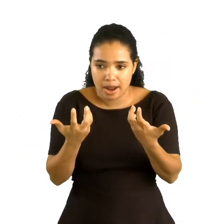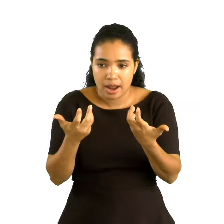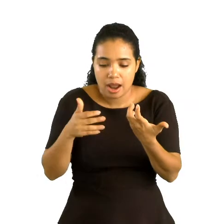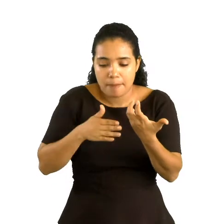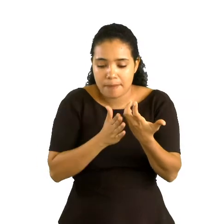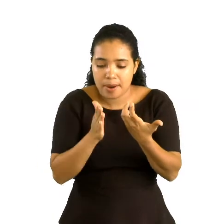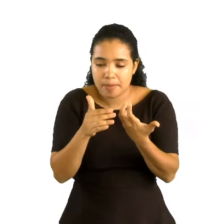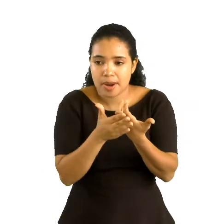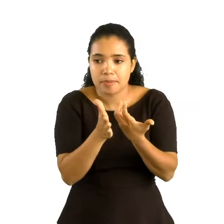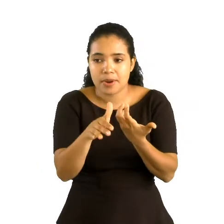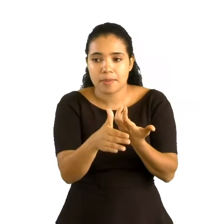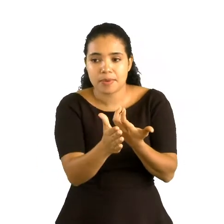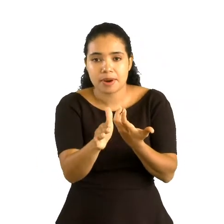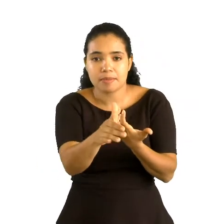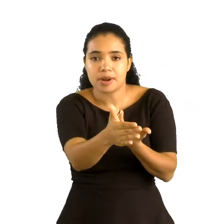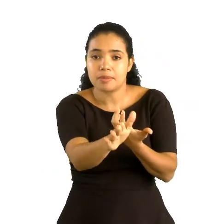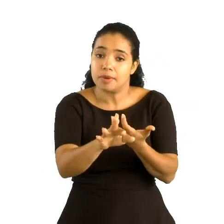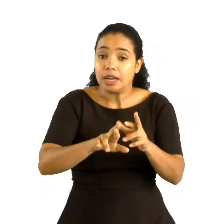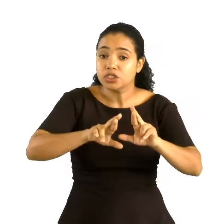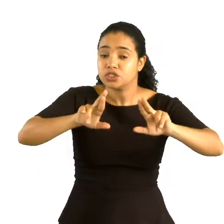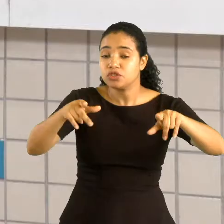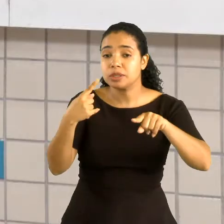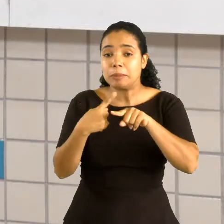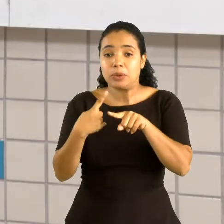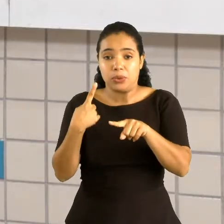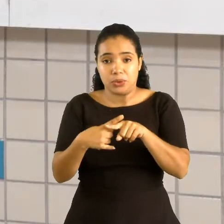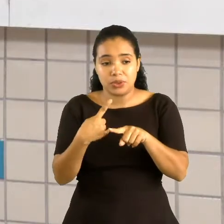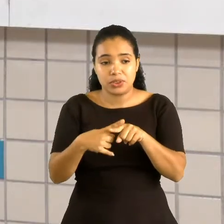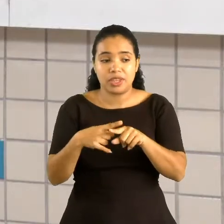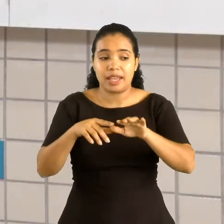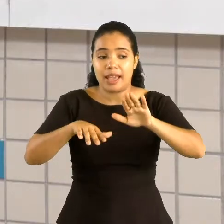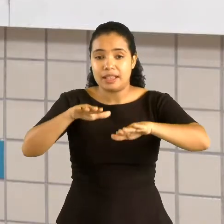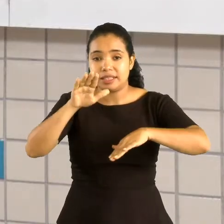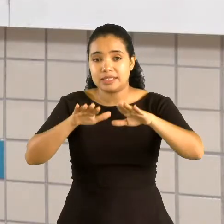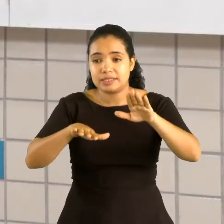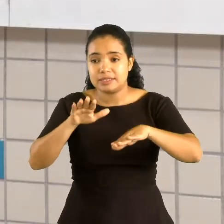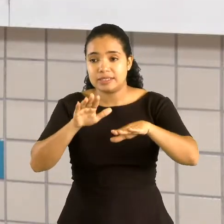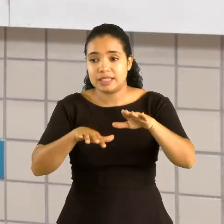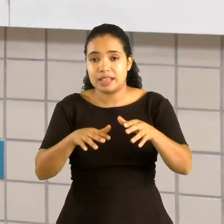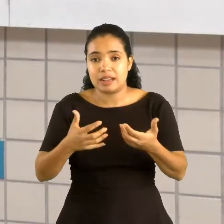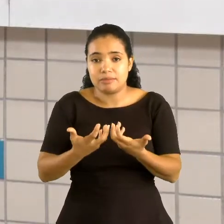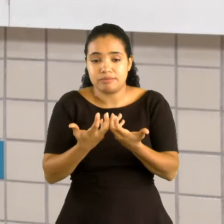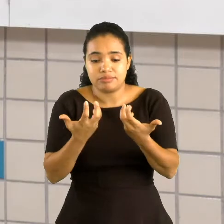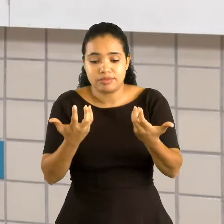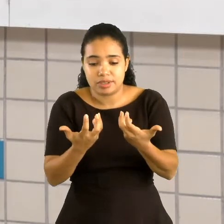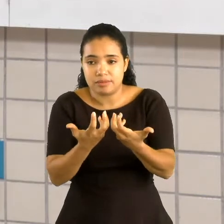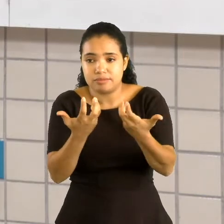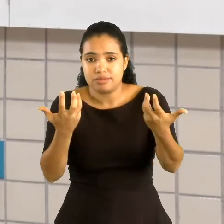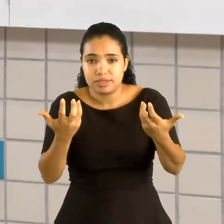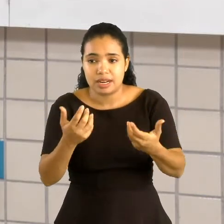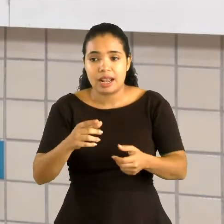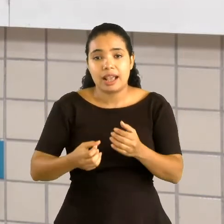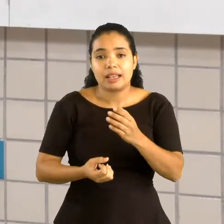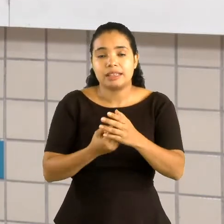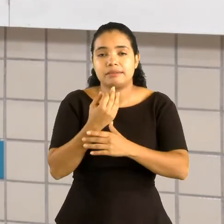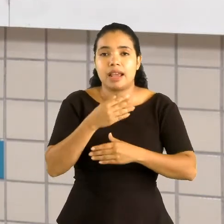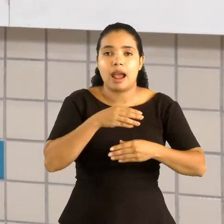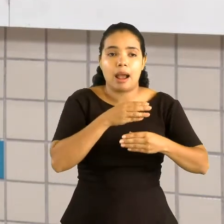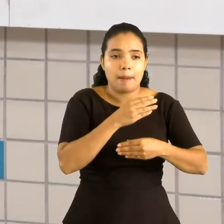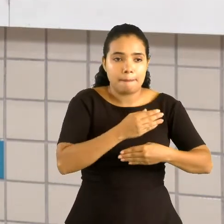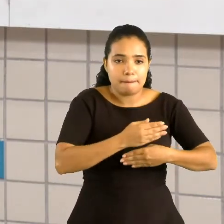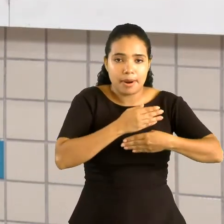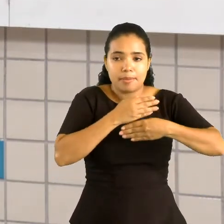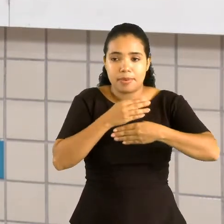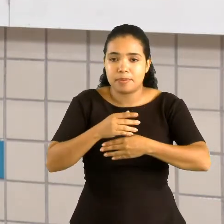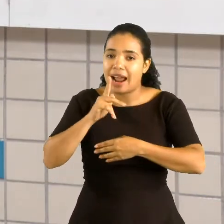já é uma erosão diferenciada, por quê? Às vezes o homem, quando vai fazer barragens, quando vai produzir, vai tirar